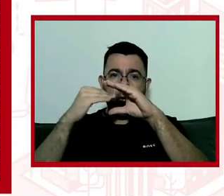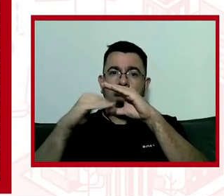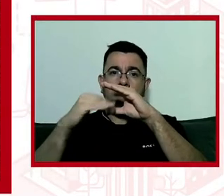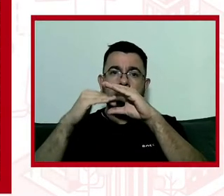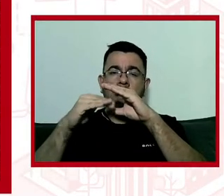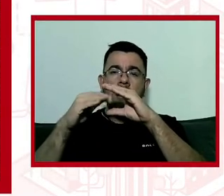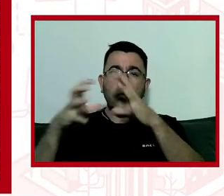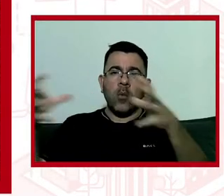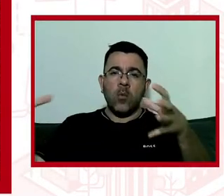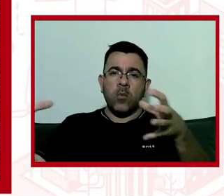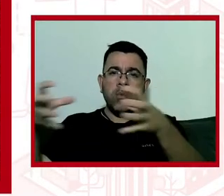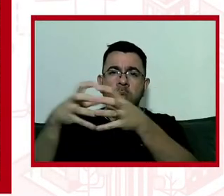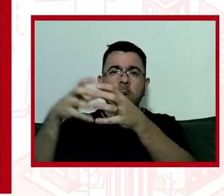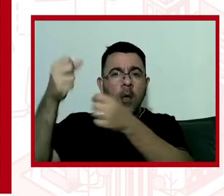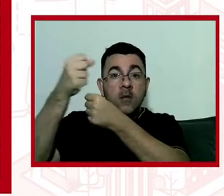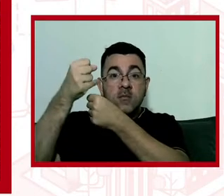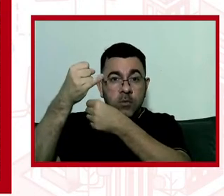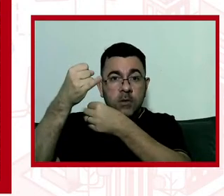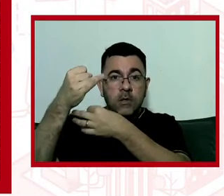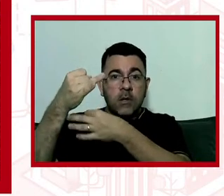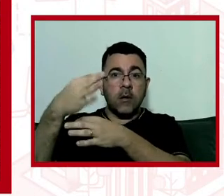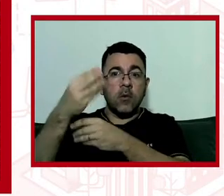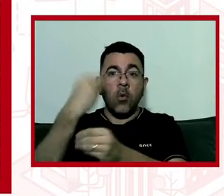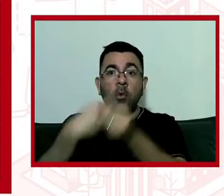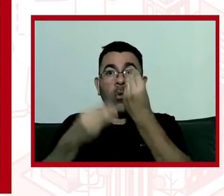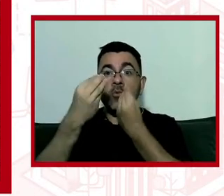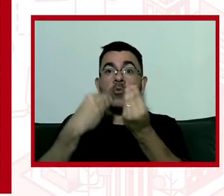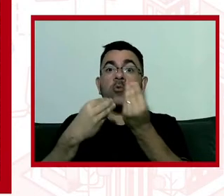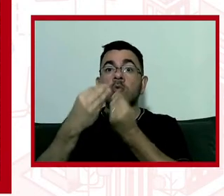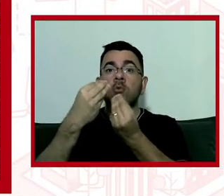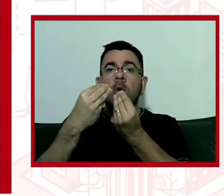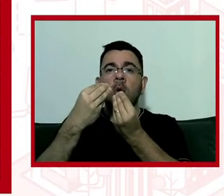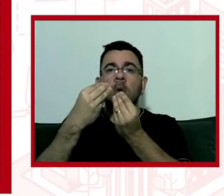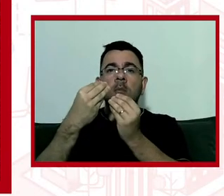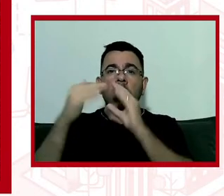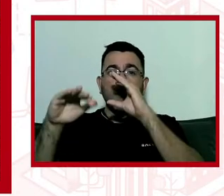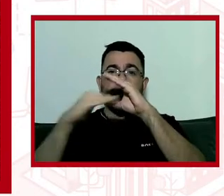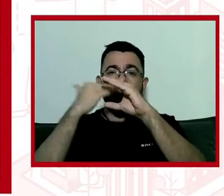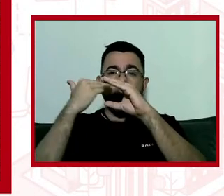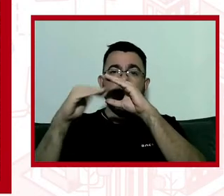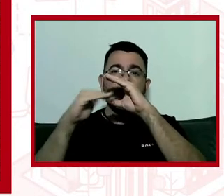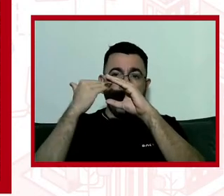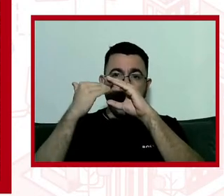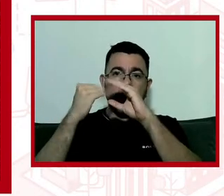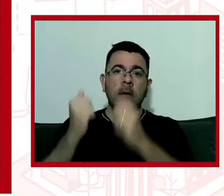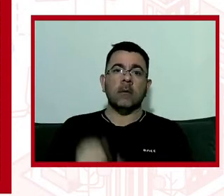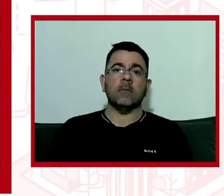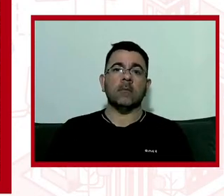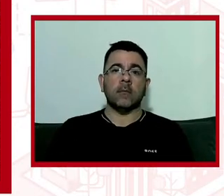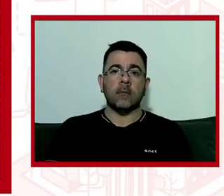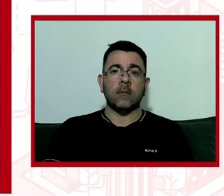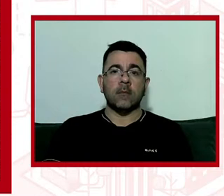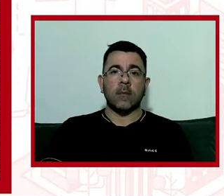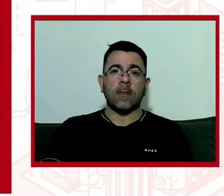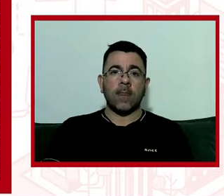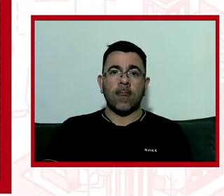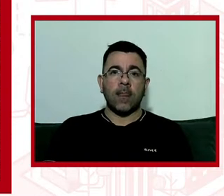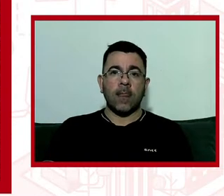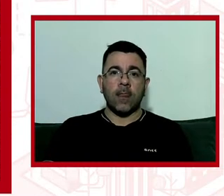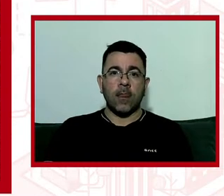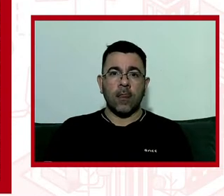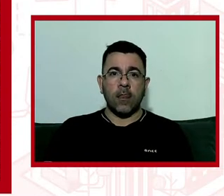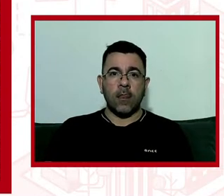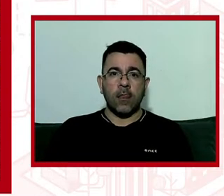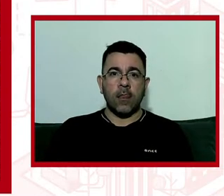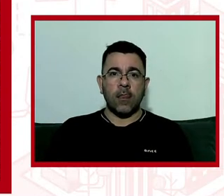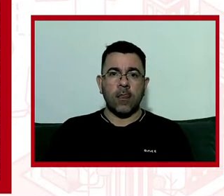eh explicando como é que faz para acionar porque é uma questão técnica que Dá para acionar Então quem não tiver